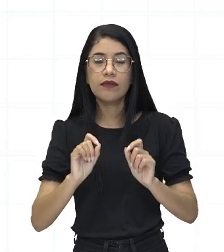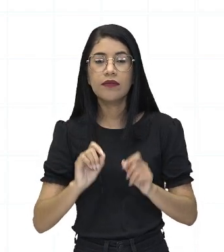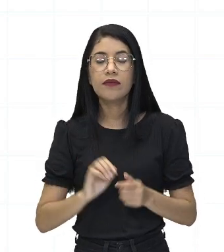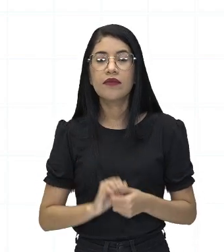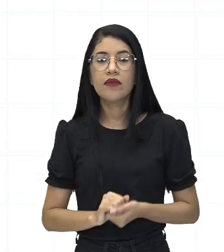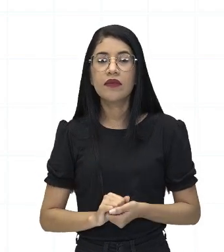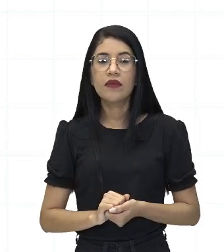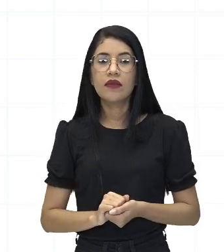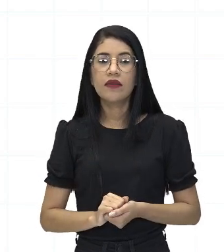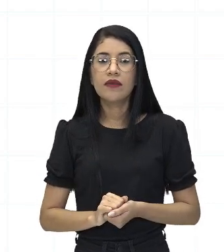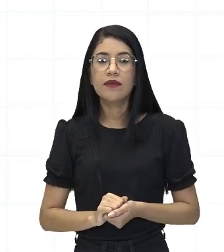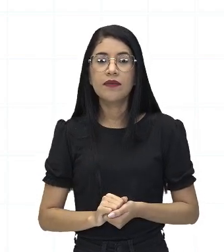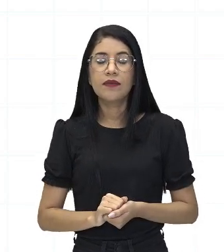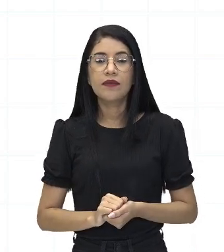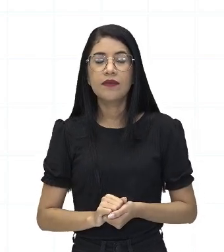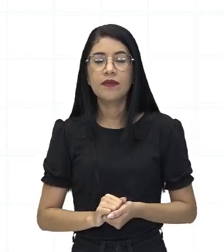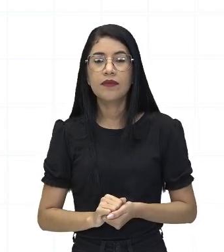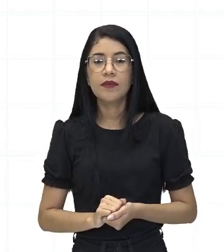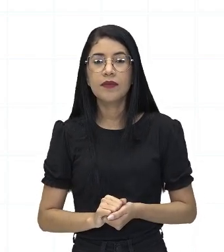aí,